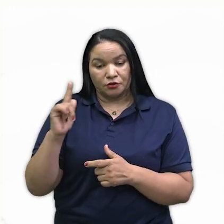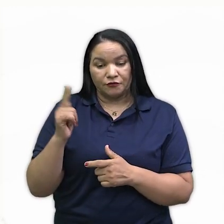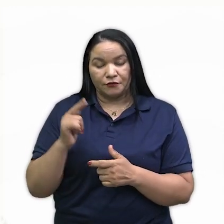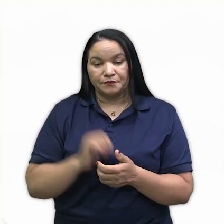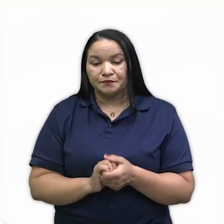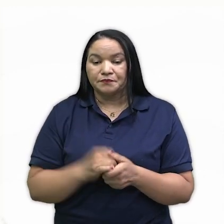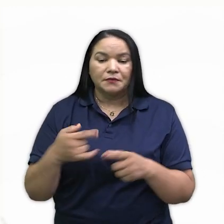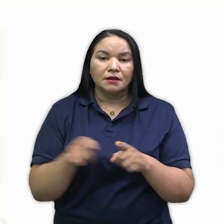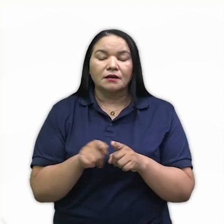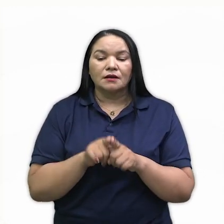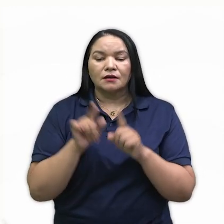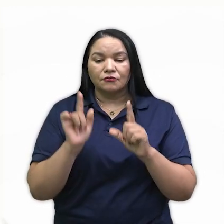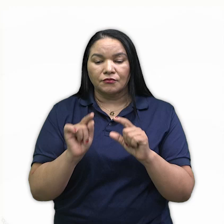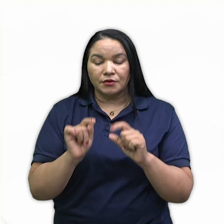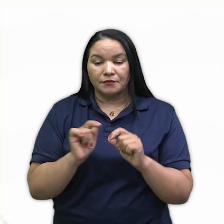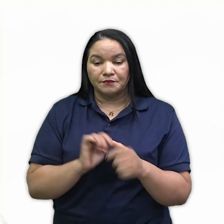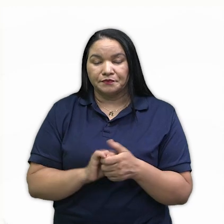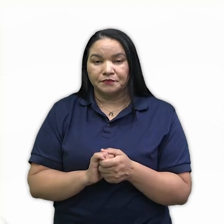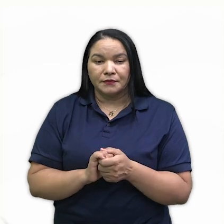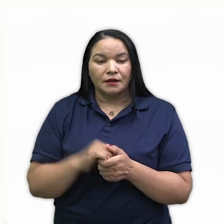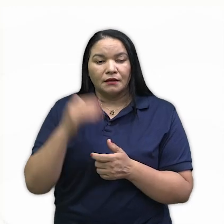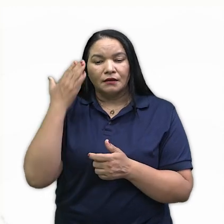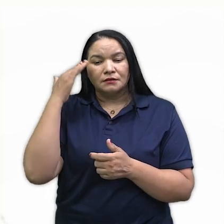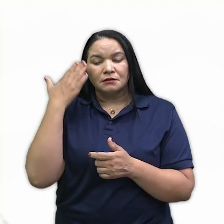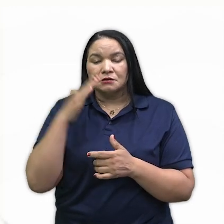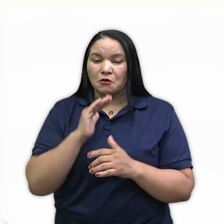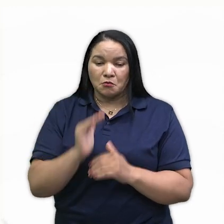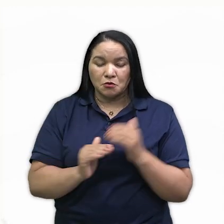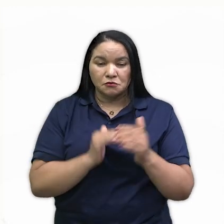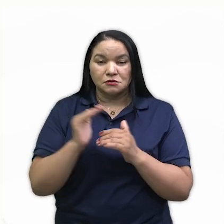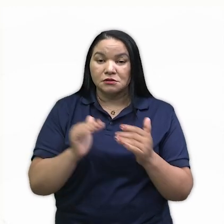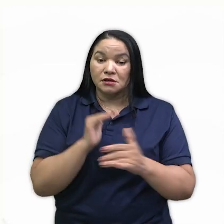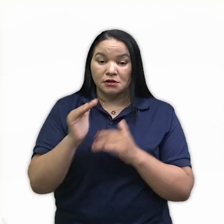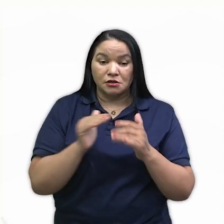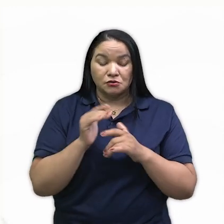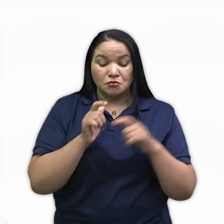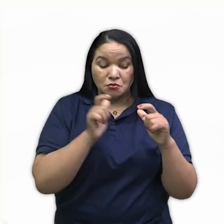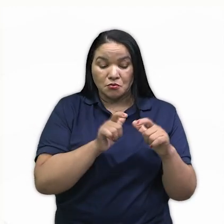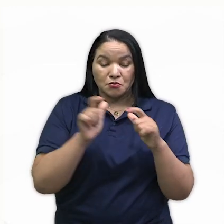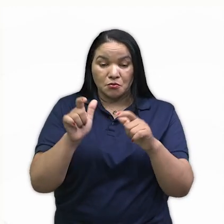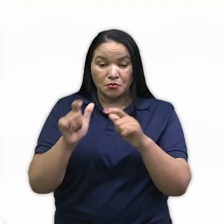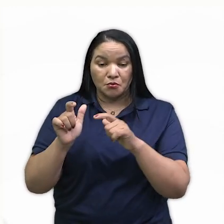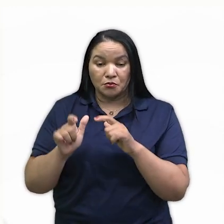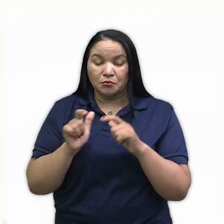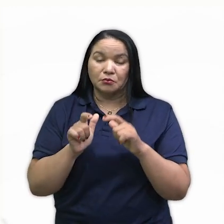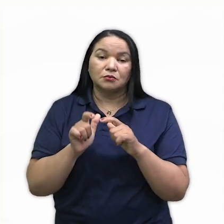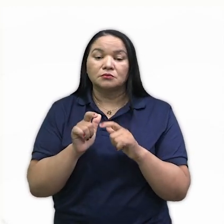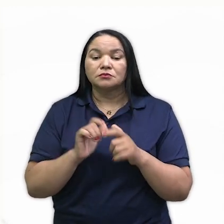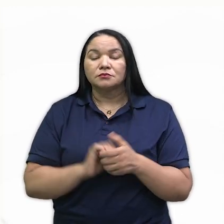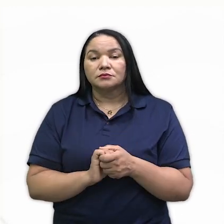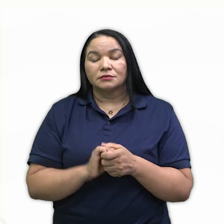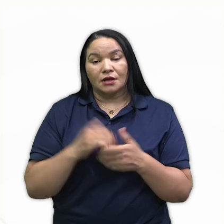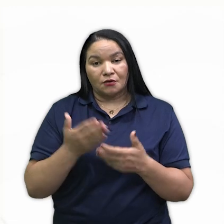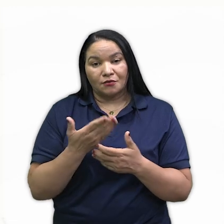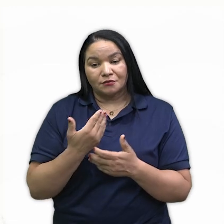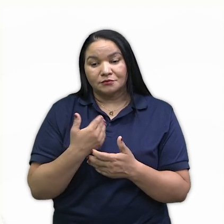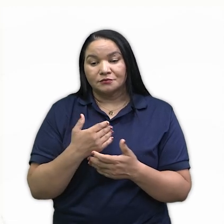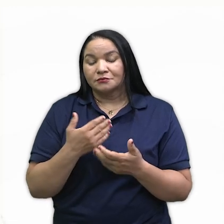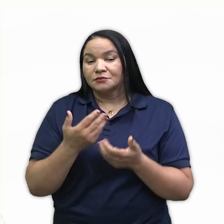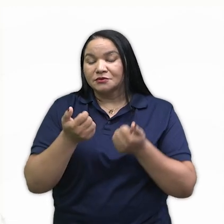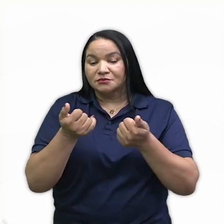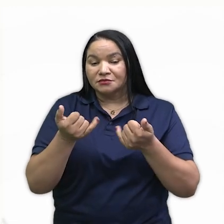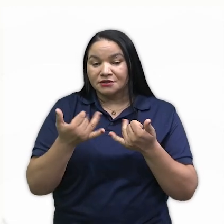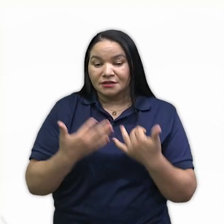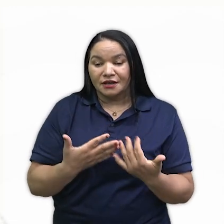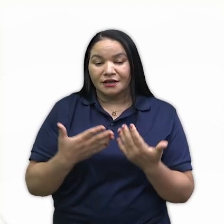compreendeu um pouco como foi esse processo de formação do território brasileiro, eu gostaria de tratar